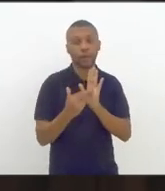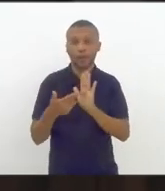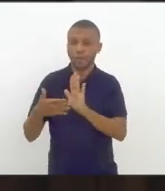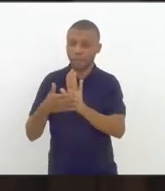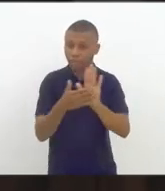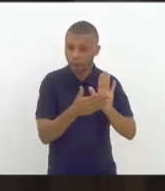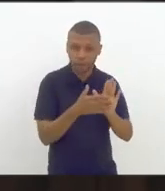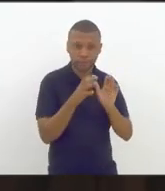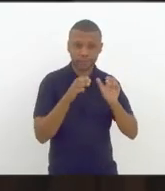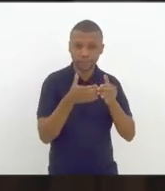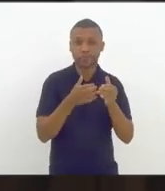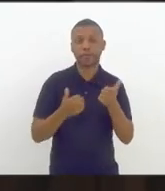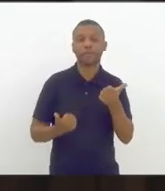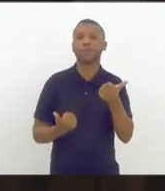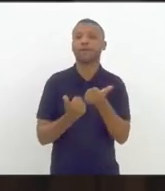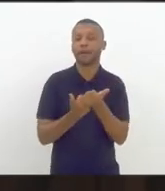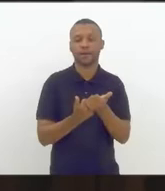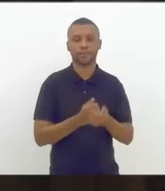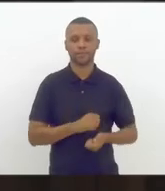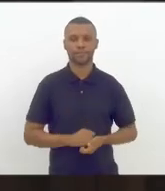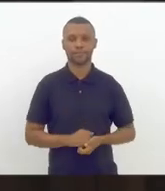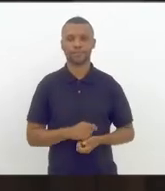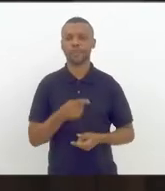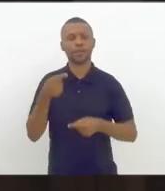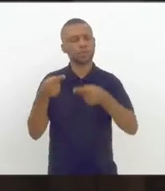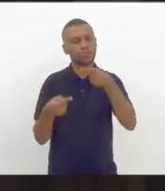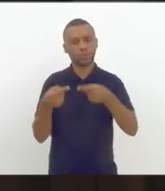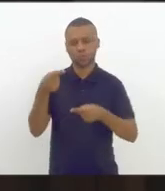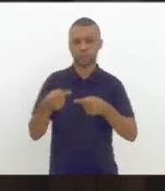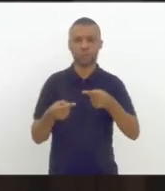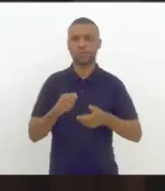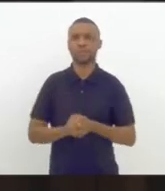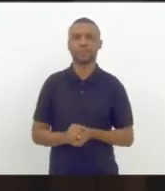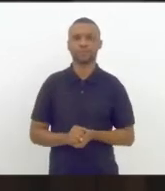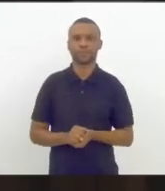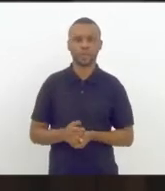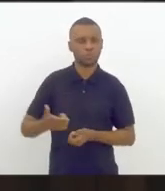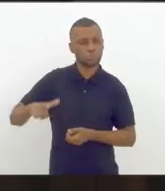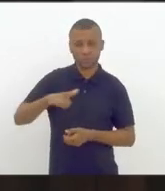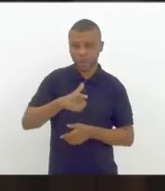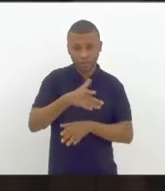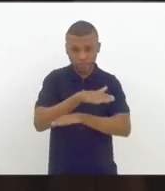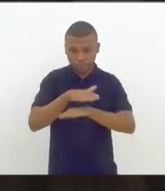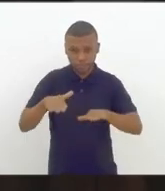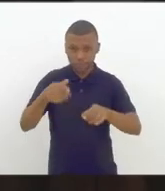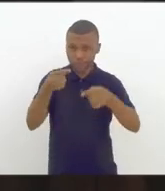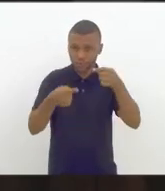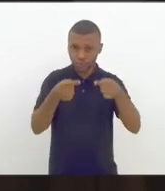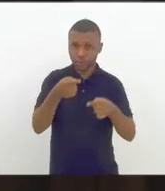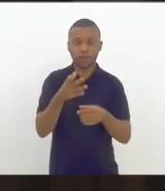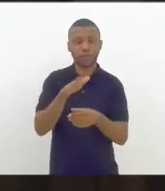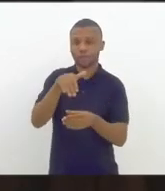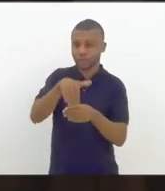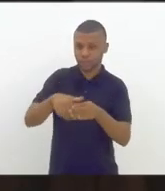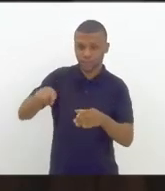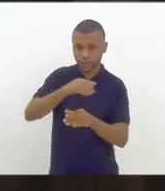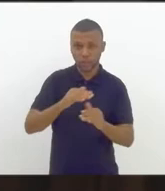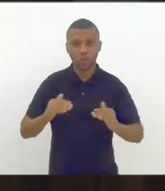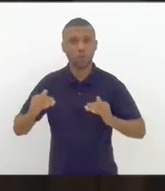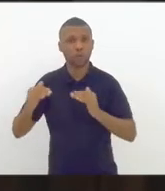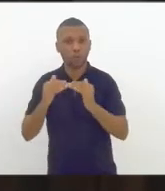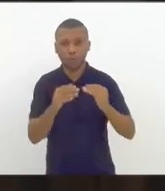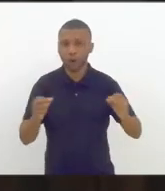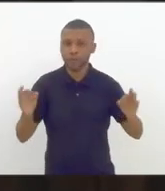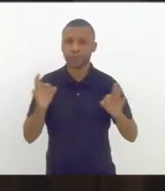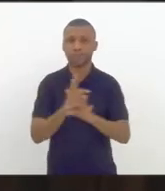Externas, favorável, relator deputado Chico Machado. Em discussão. Havendo que queira discutir, encerrada a discussão, em votação, se os que aprovam permaneçam